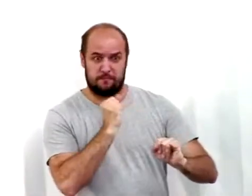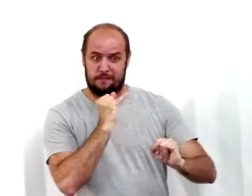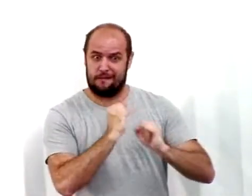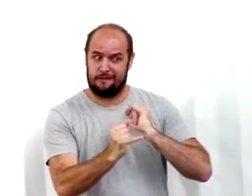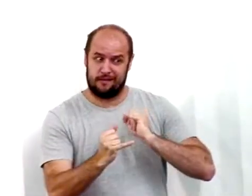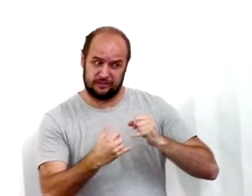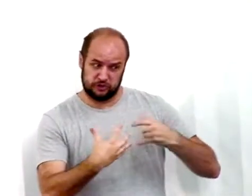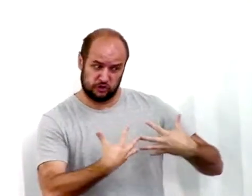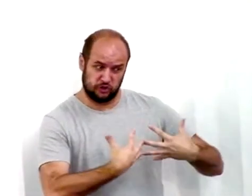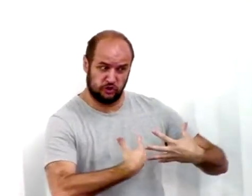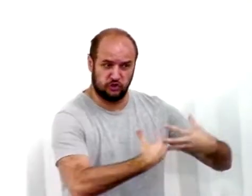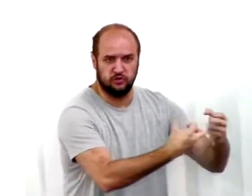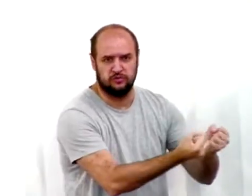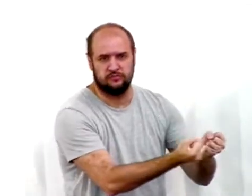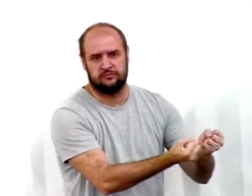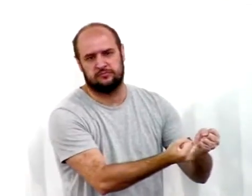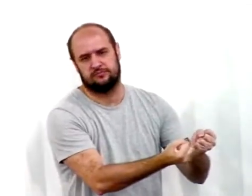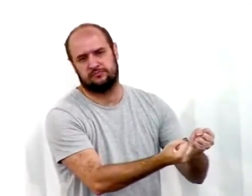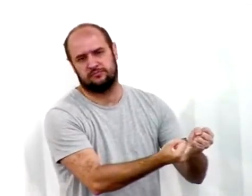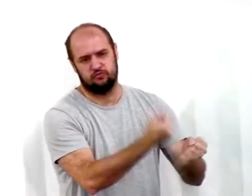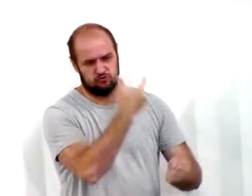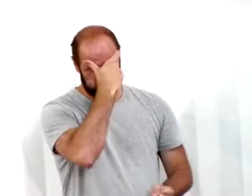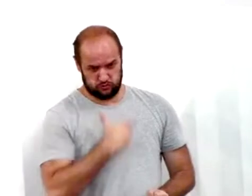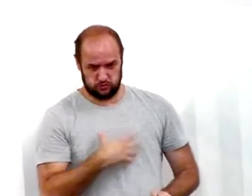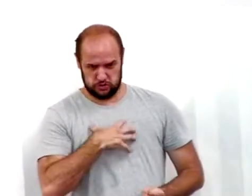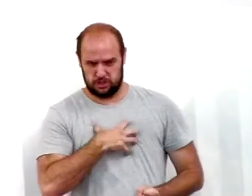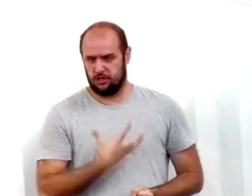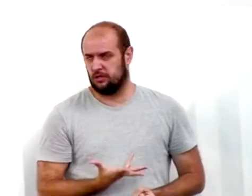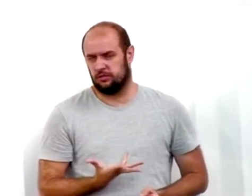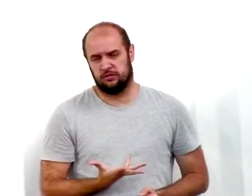o nosso comportamento.